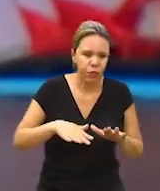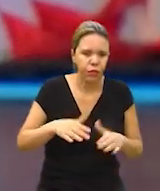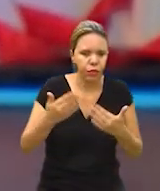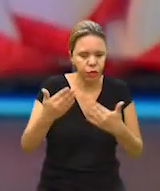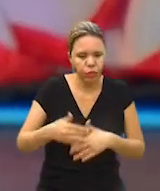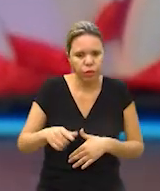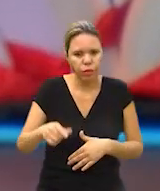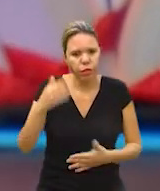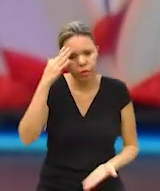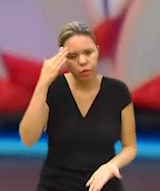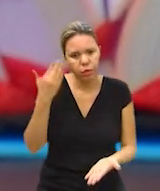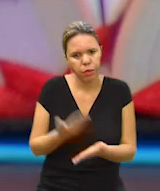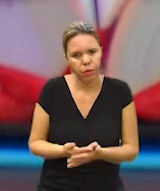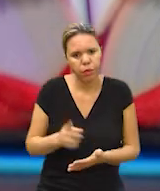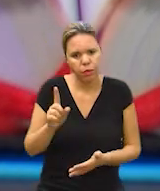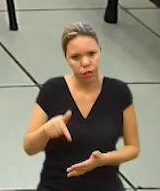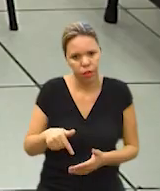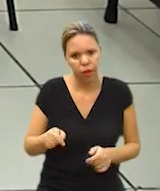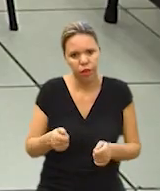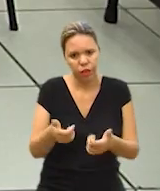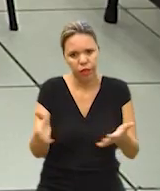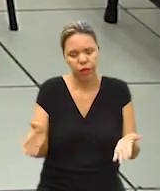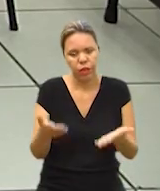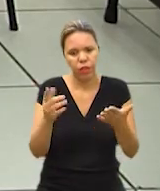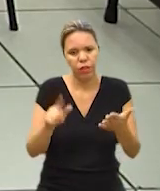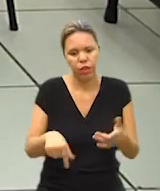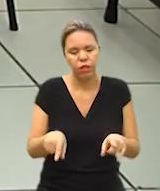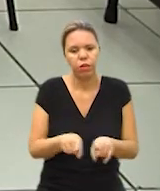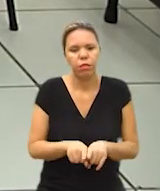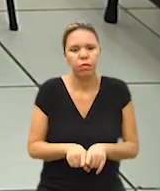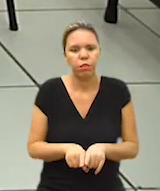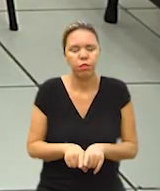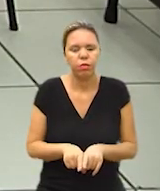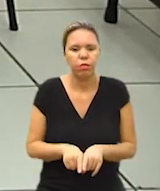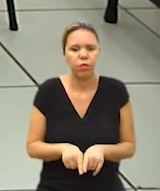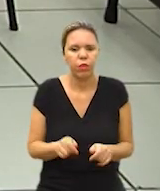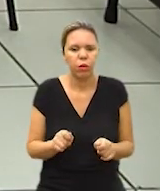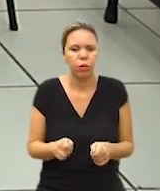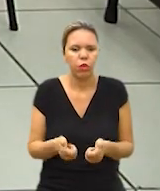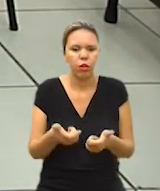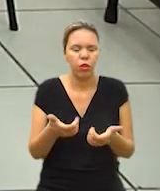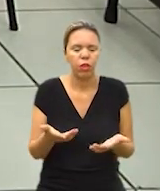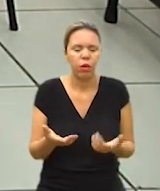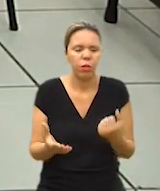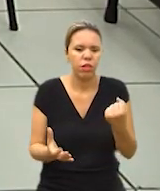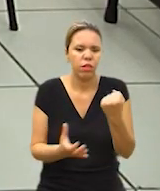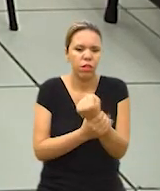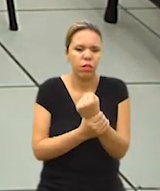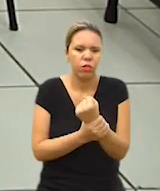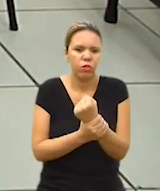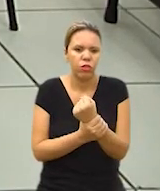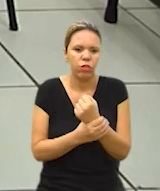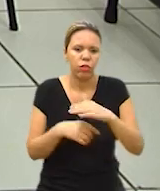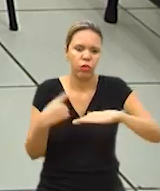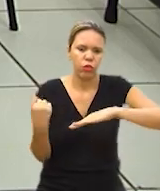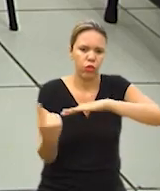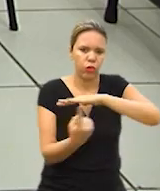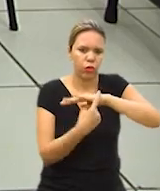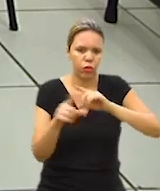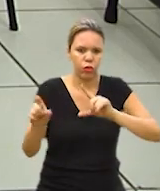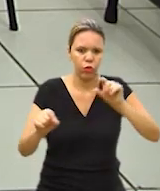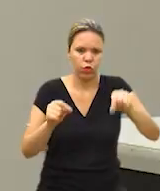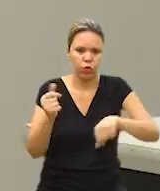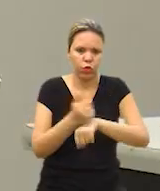si é algo favorável. Isso também pode até dar até uma segurança para o cliente na hora de escolher